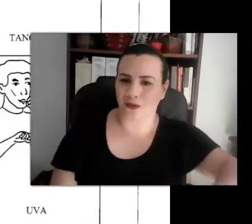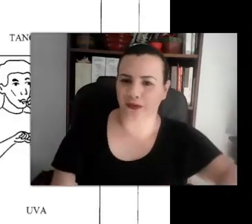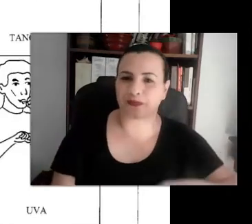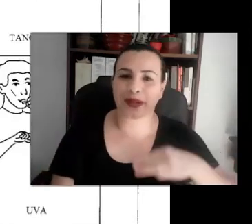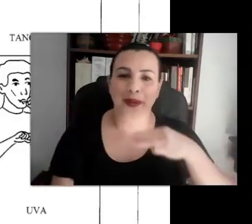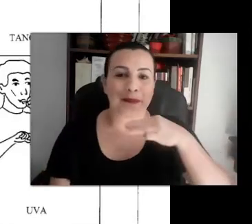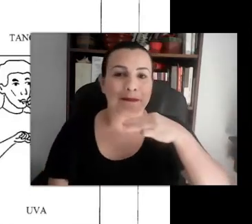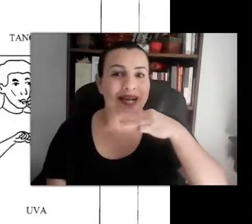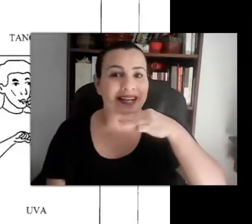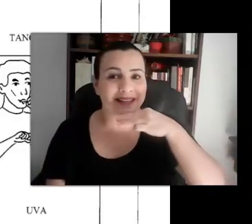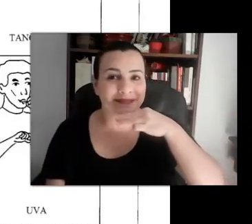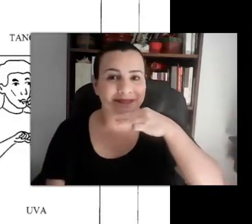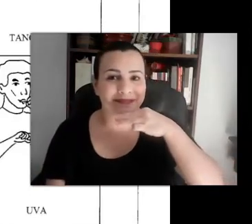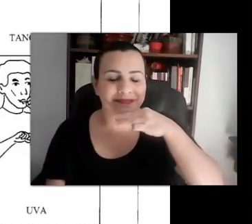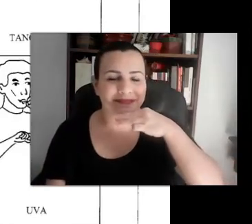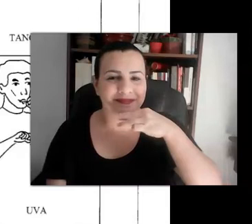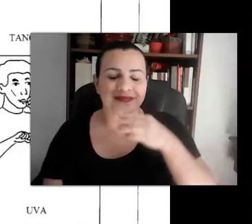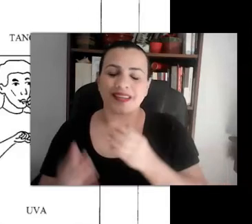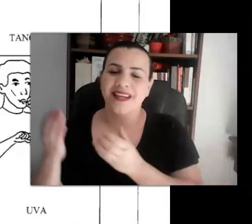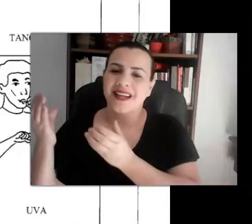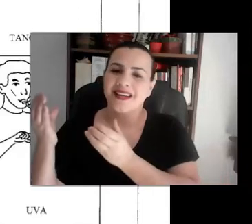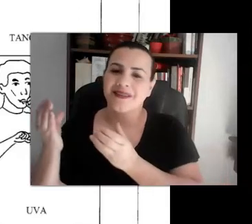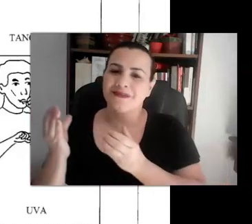Então, de novo, manga,